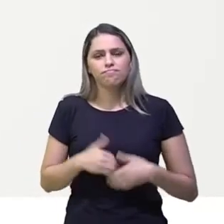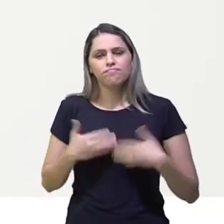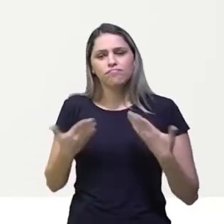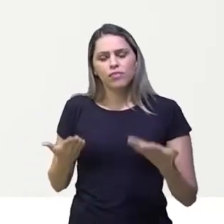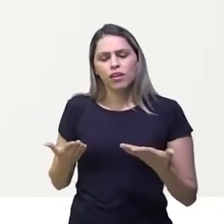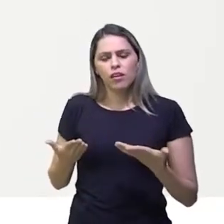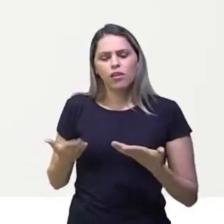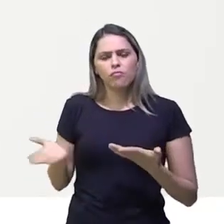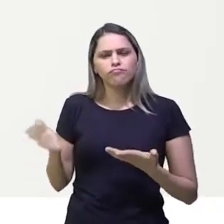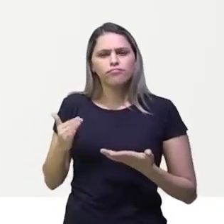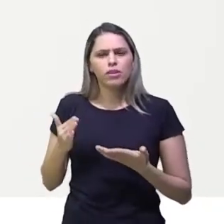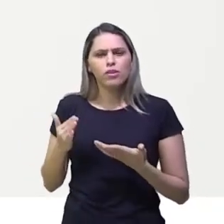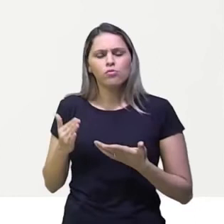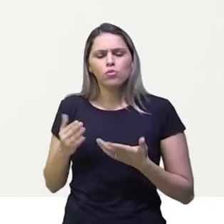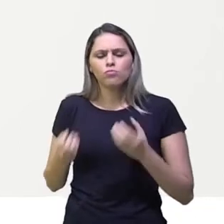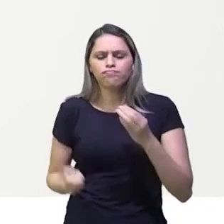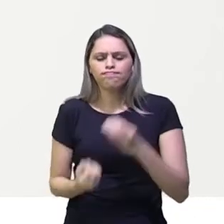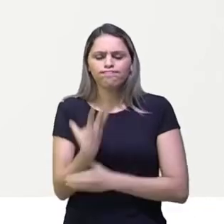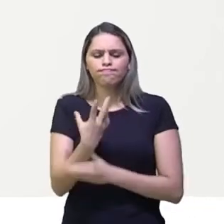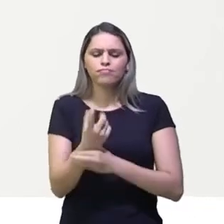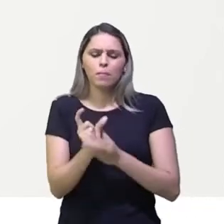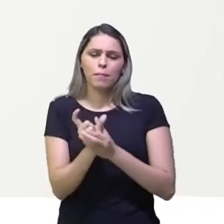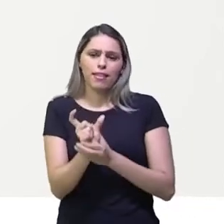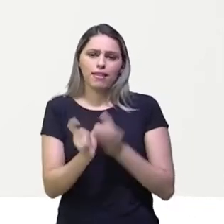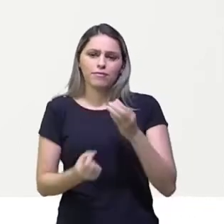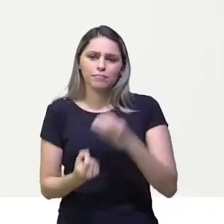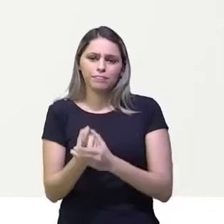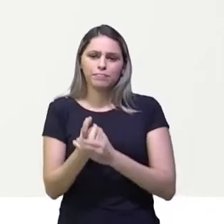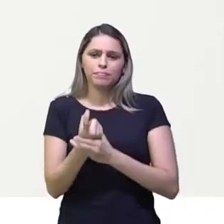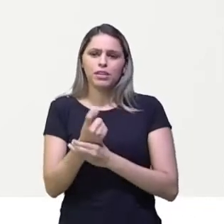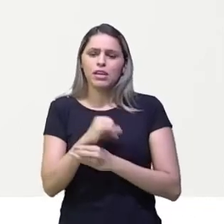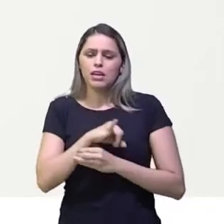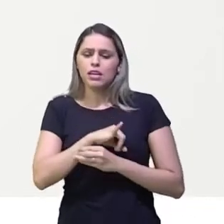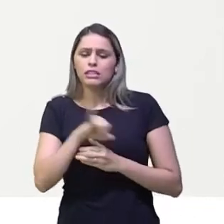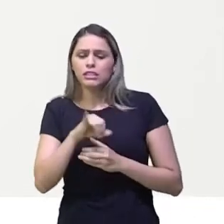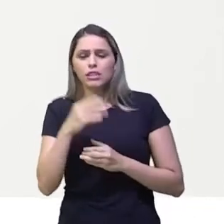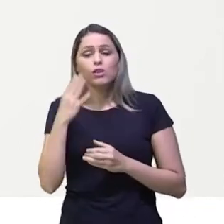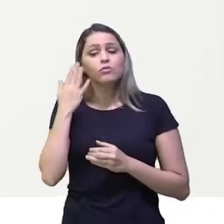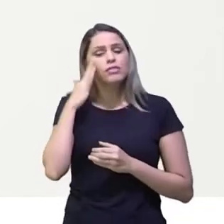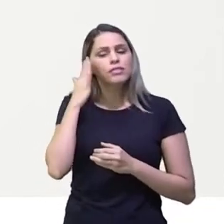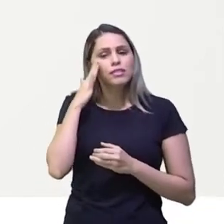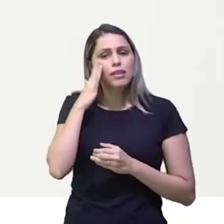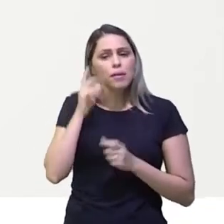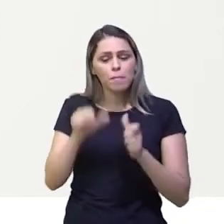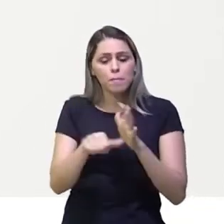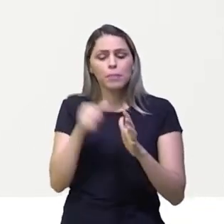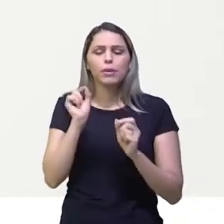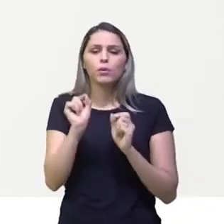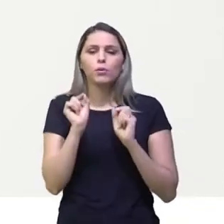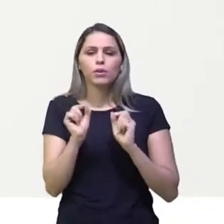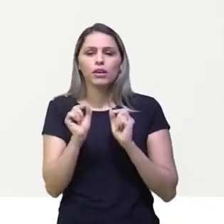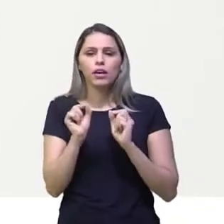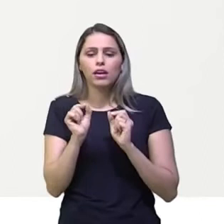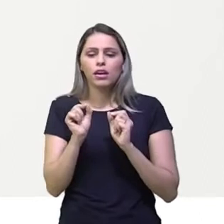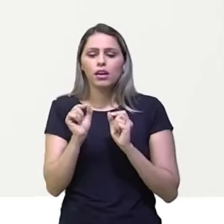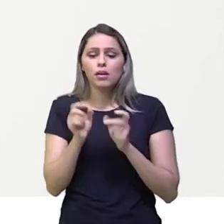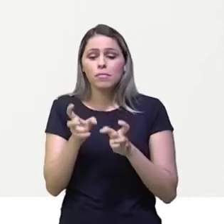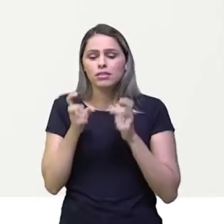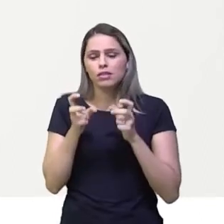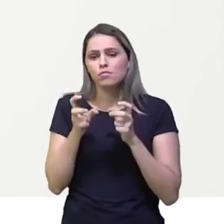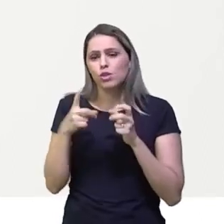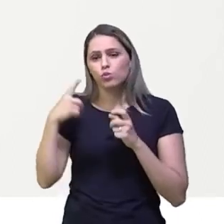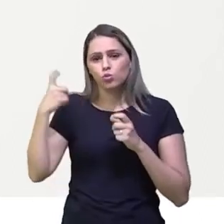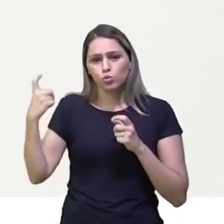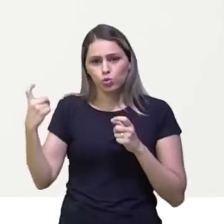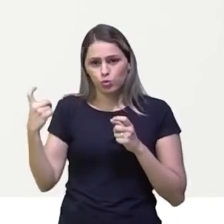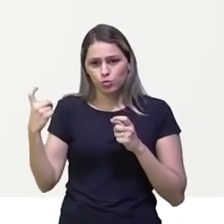Então, vamos lá formar novas palavrinhas aqui para ver se você entendeu. Primeiramente, identificar o som que sai da minha